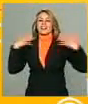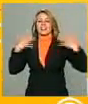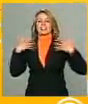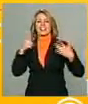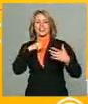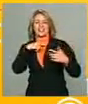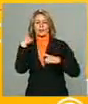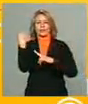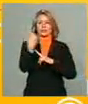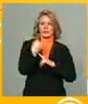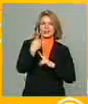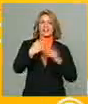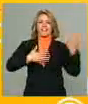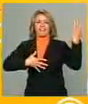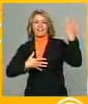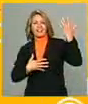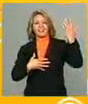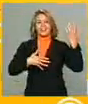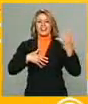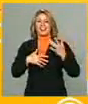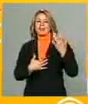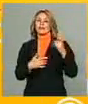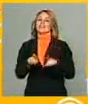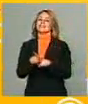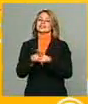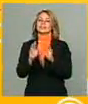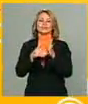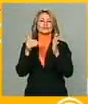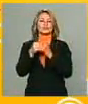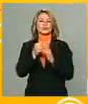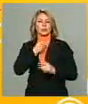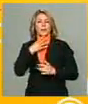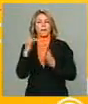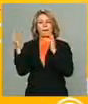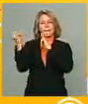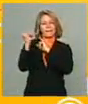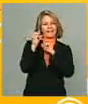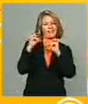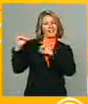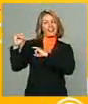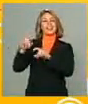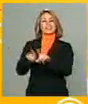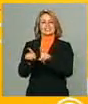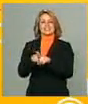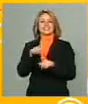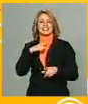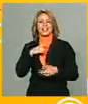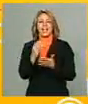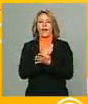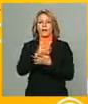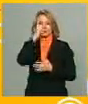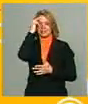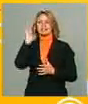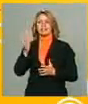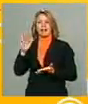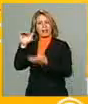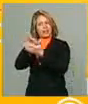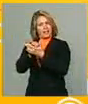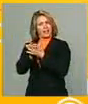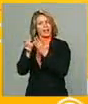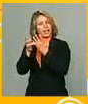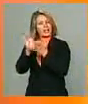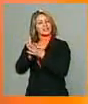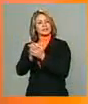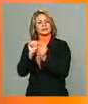rodopios gingado chachado rebolado e muita paquera no ar tem gente que até se casou com um parceiro